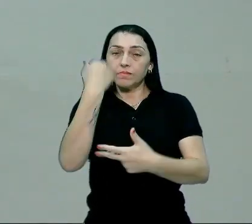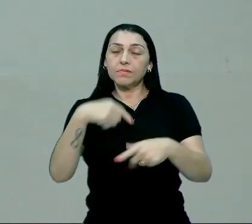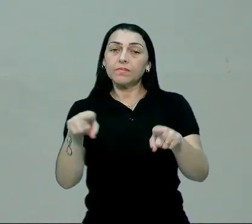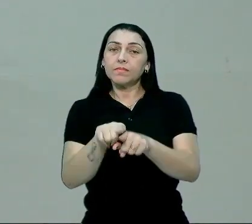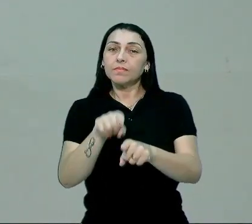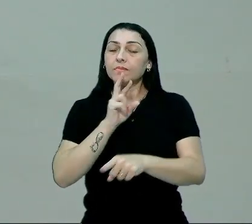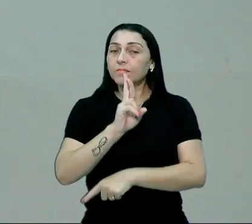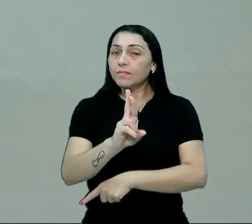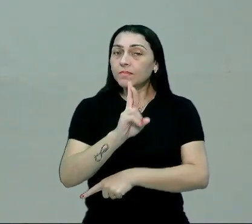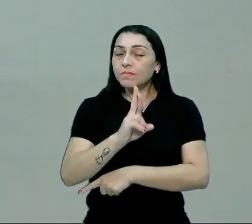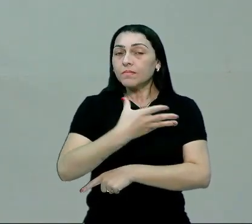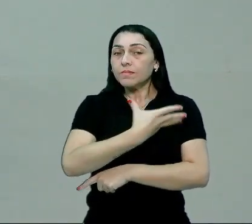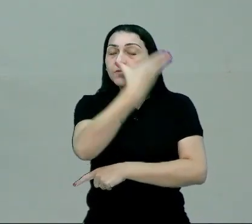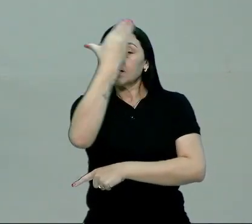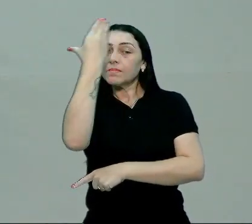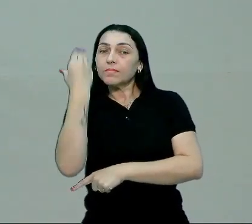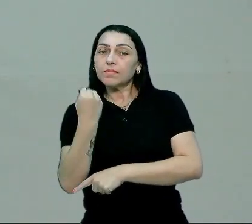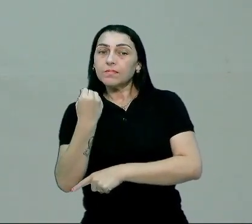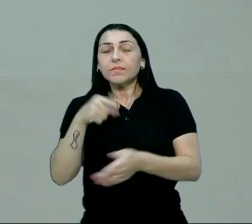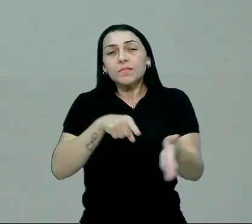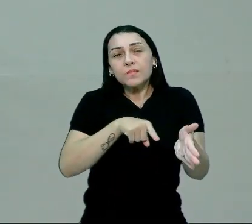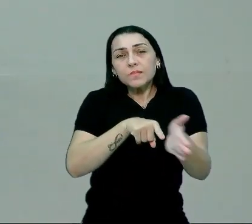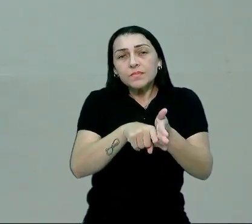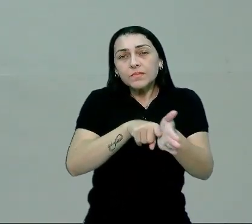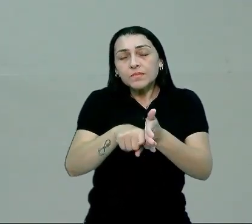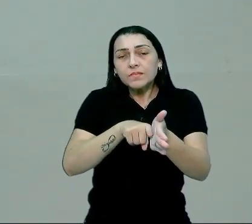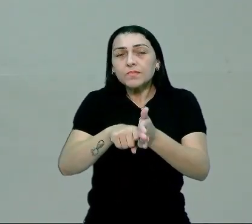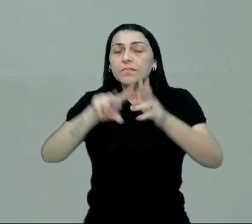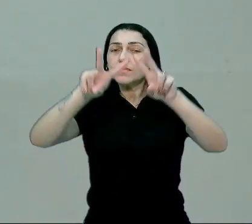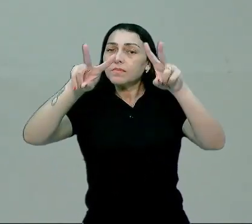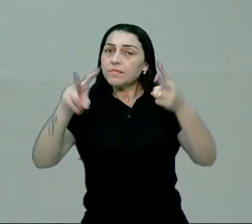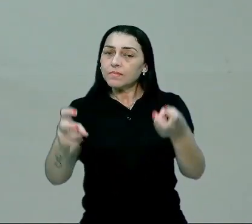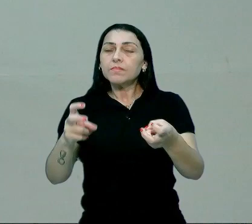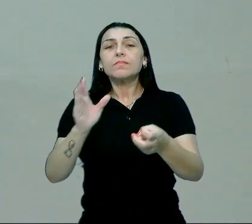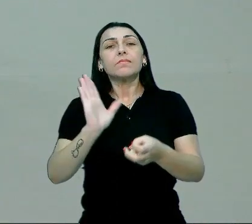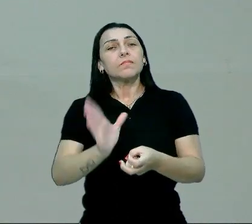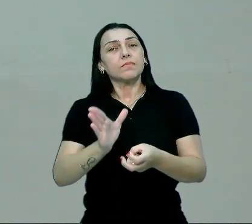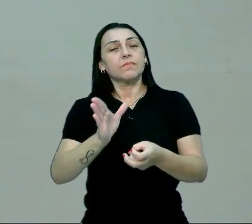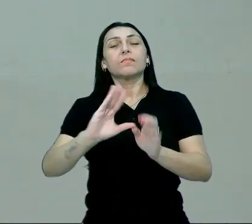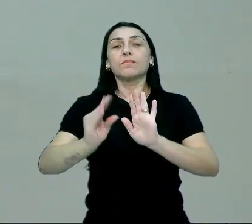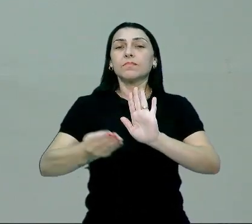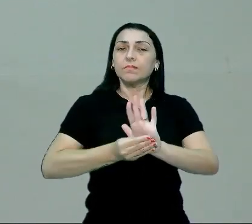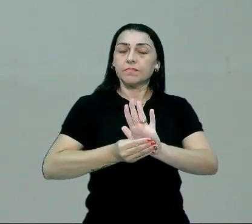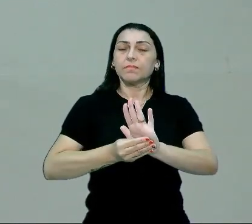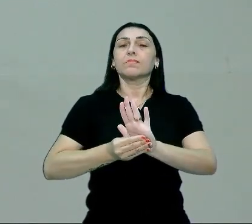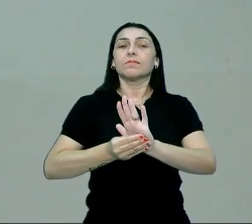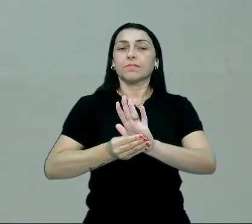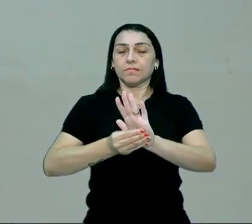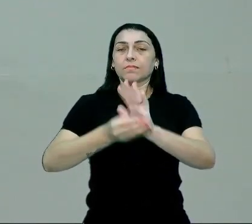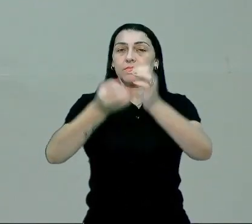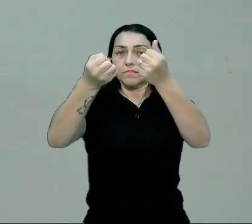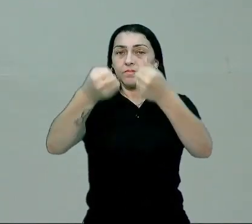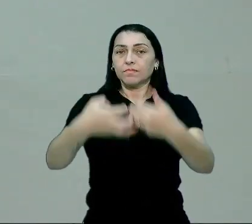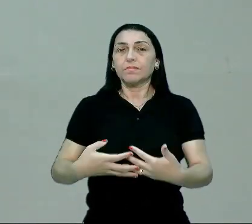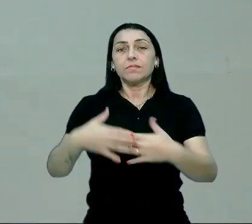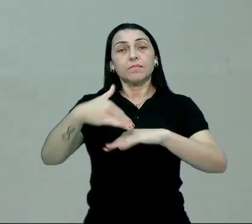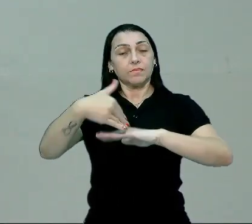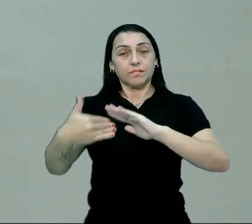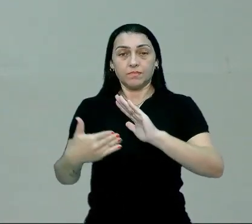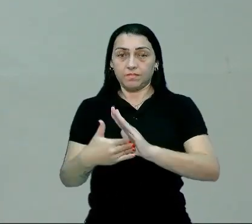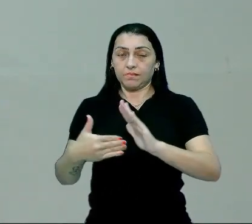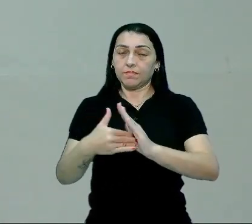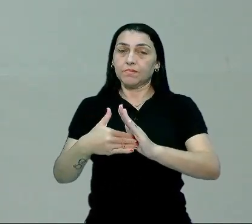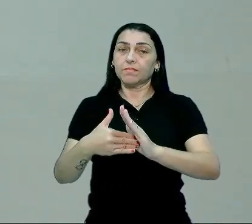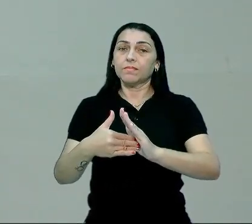de resolver, não esqueça de pesquisar os assuntos que lá são mencionados. Tudo isso